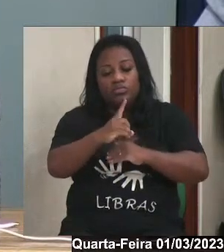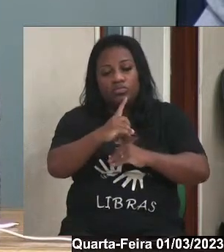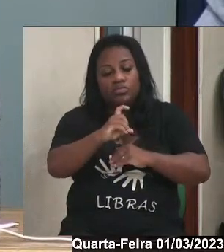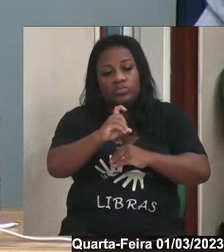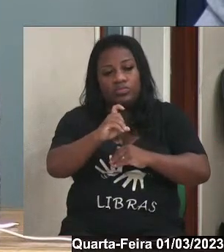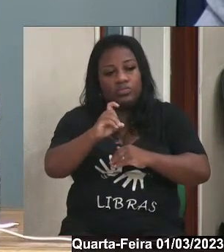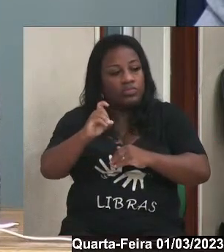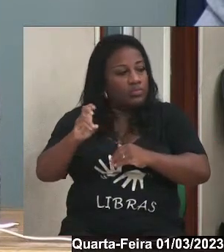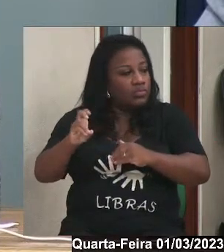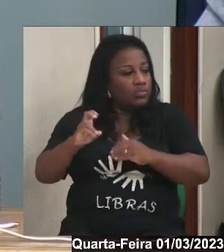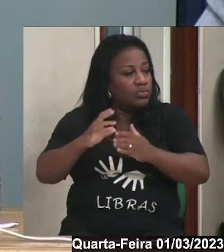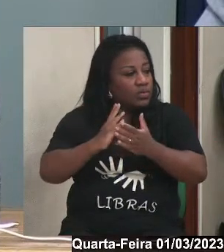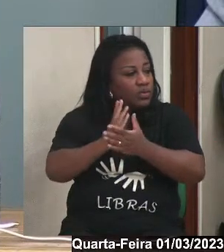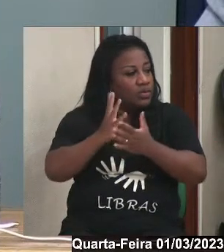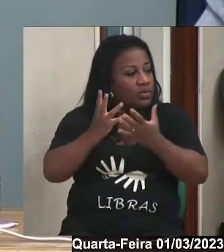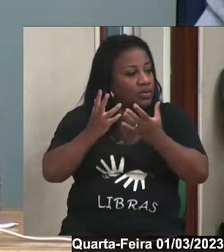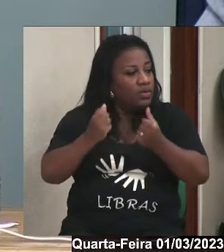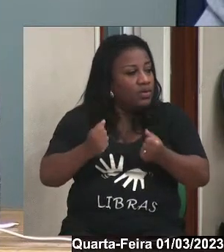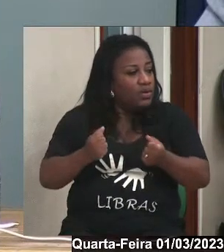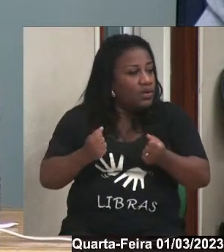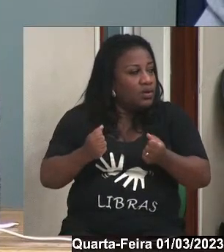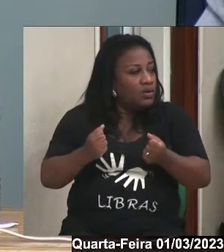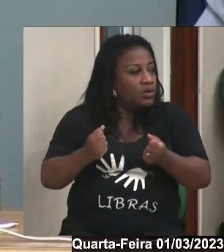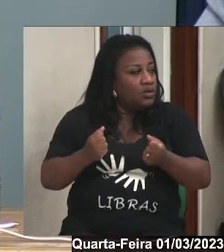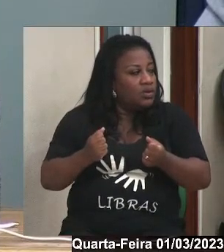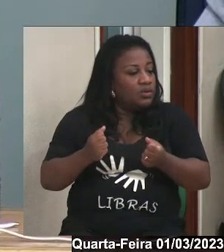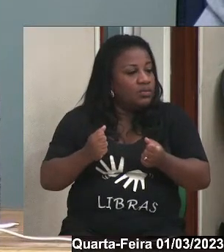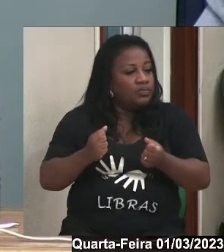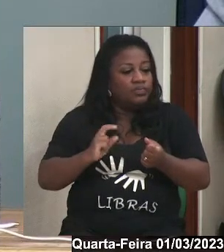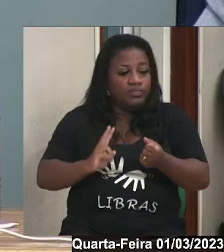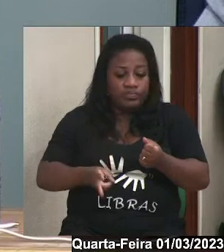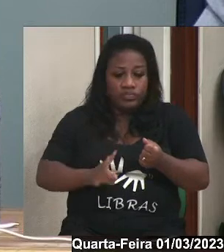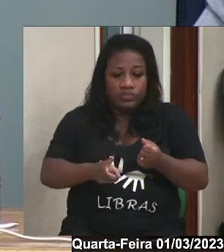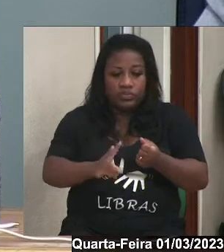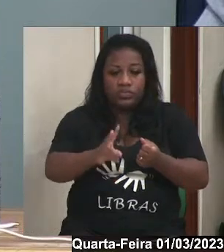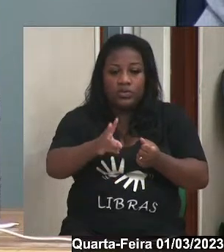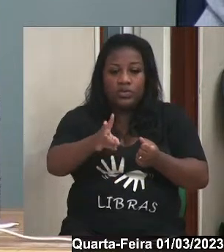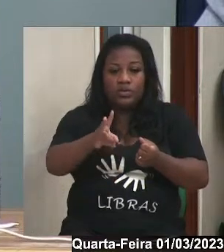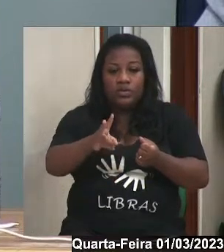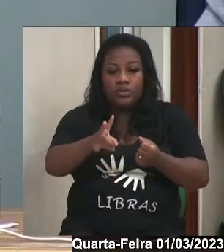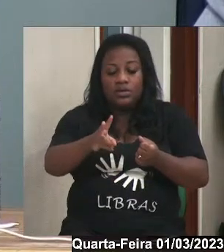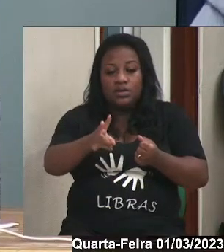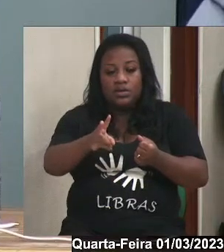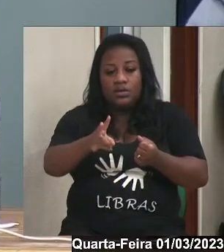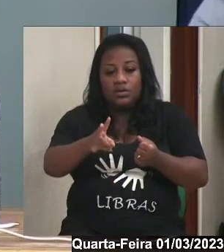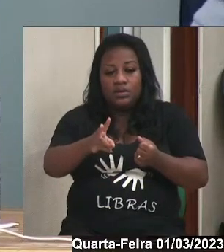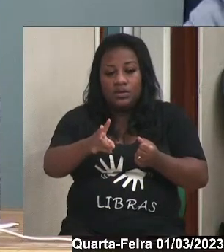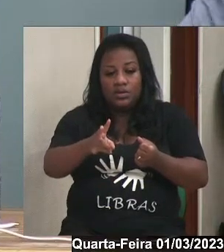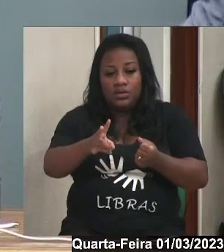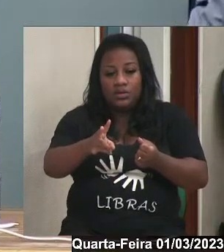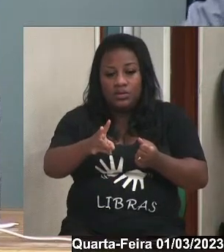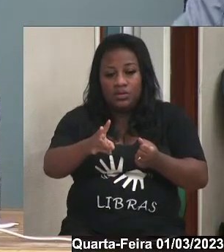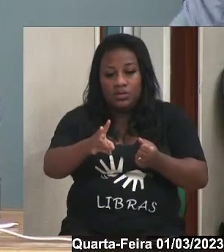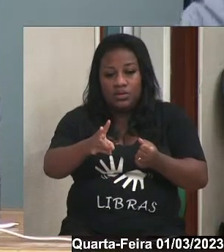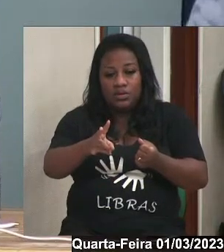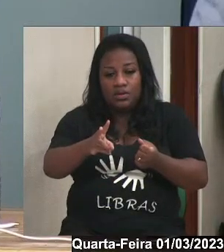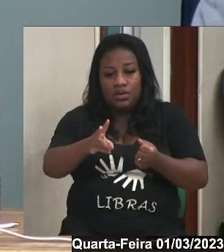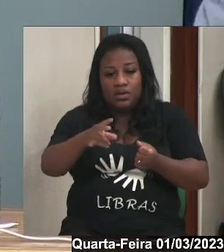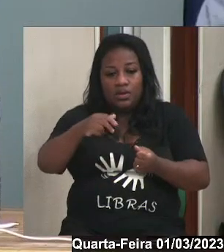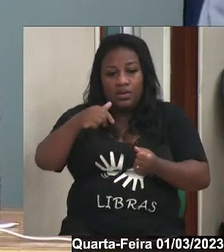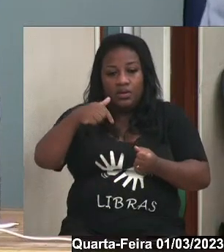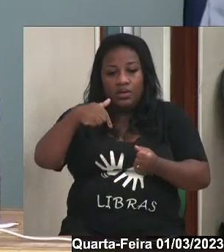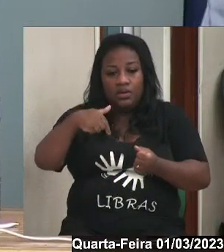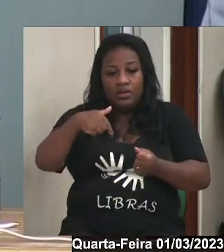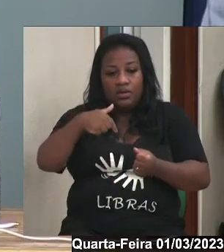votos favoráveis e ausência do vereador Gideon dos Santos Nascimento. Dando continuidade, o senhor presidente iniciou as homenagens em comemoração aos